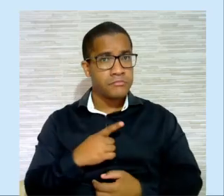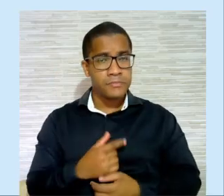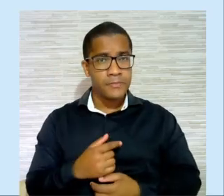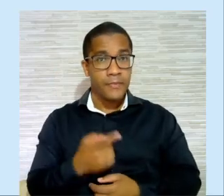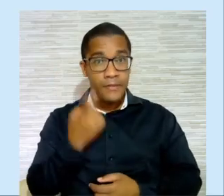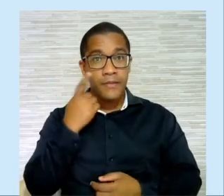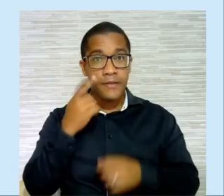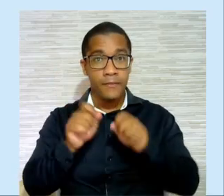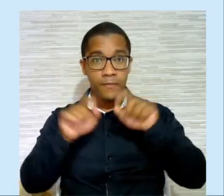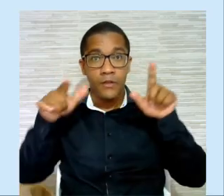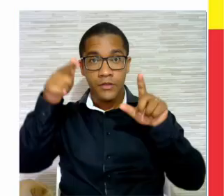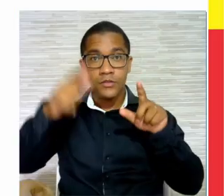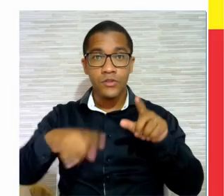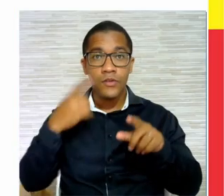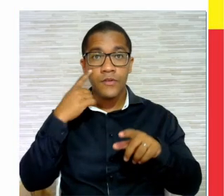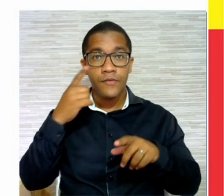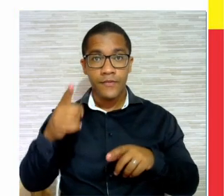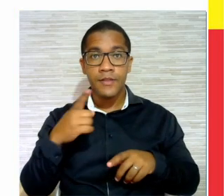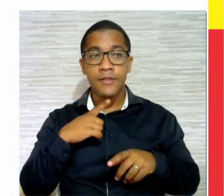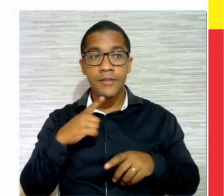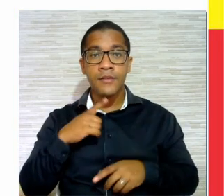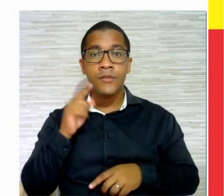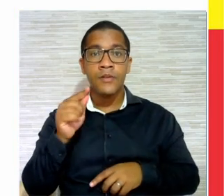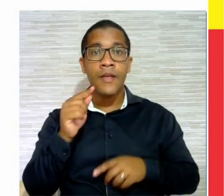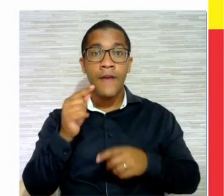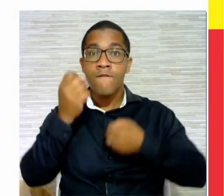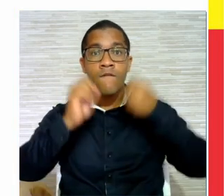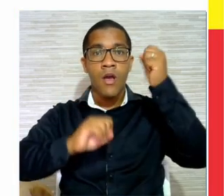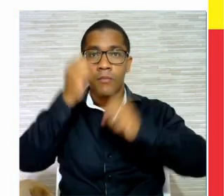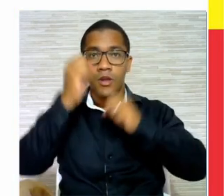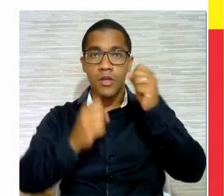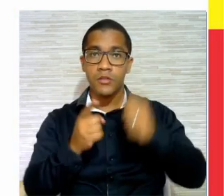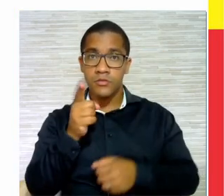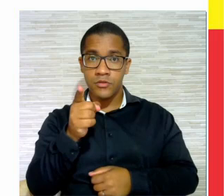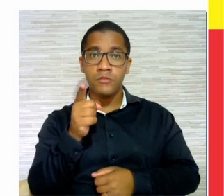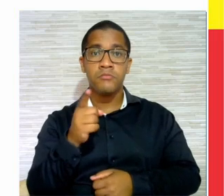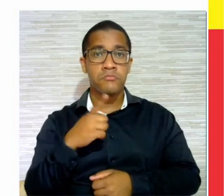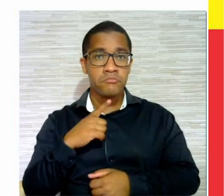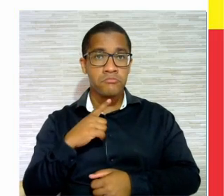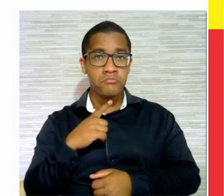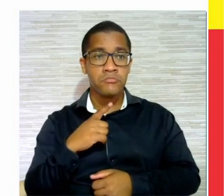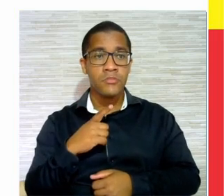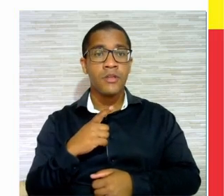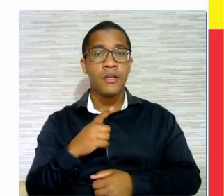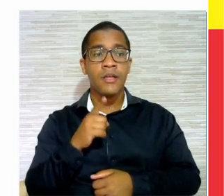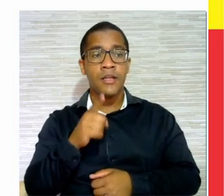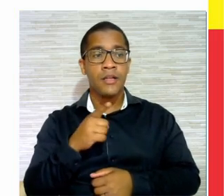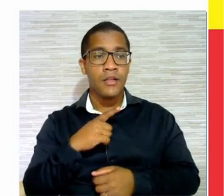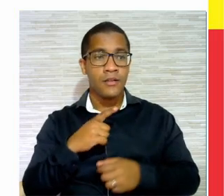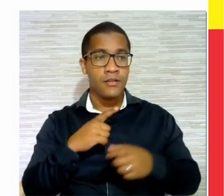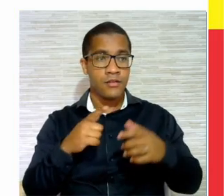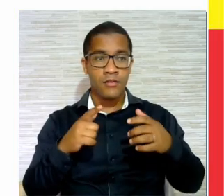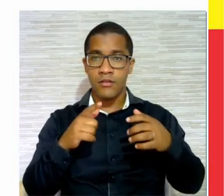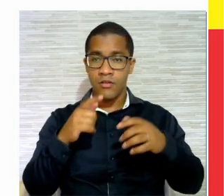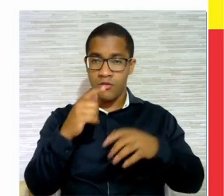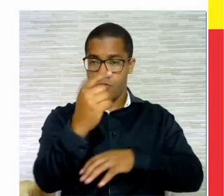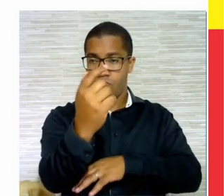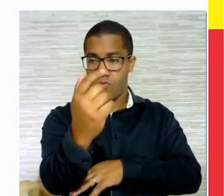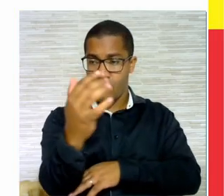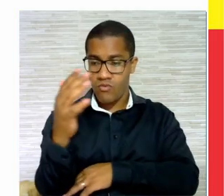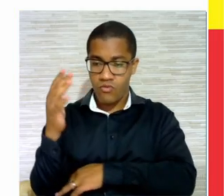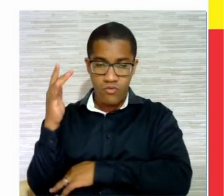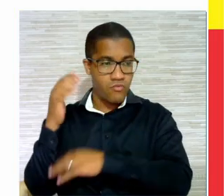Okay? Observa na tela mais uma vez. Então, na imagem você vê aí uma fábrica, né? No meio de uma plantação.